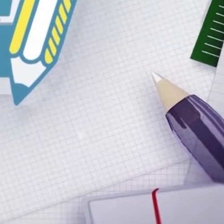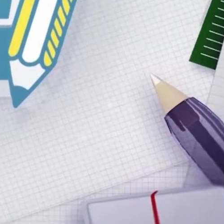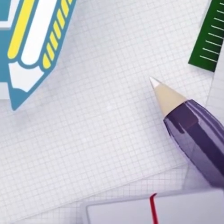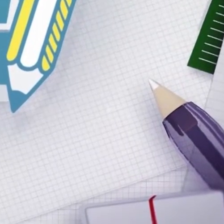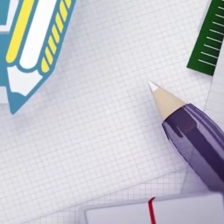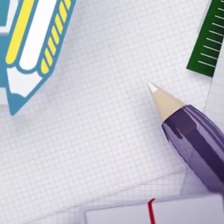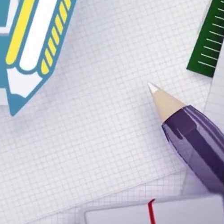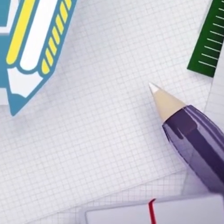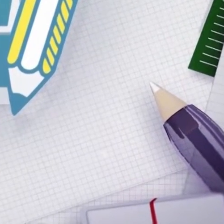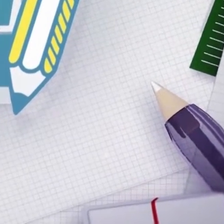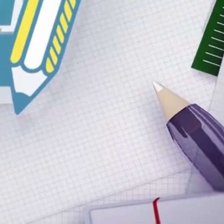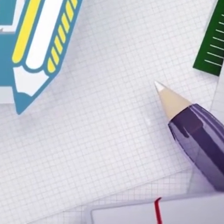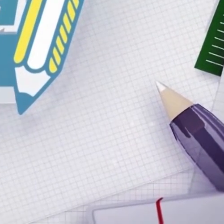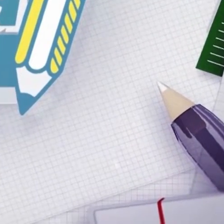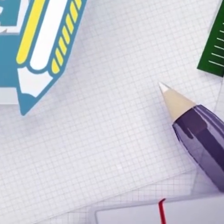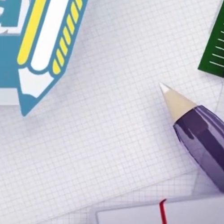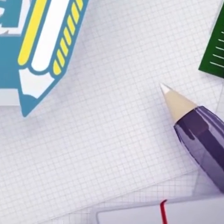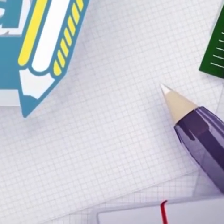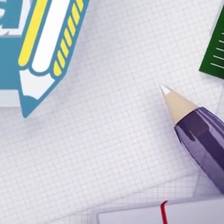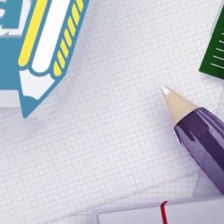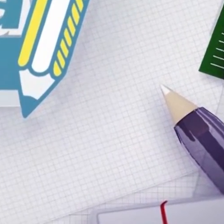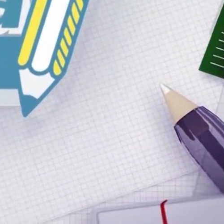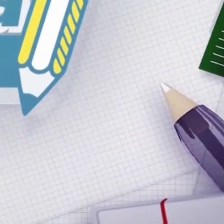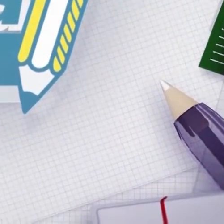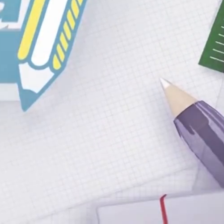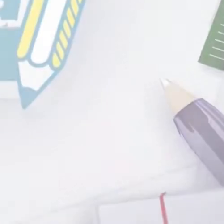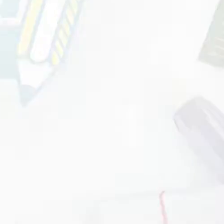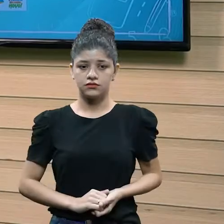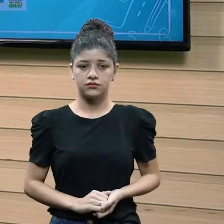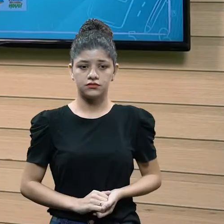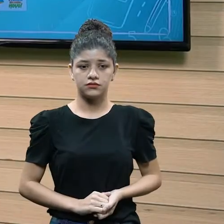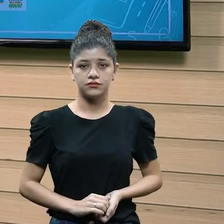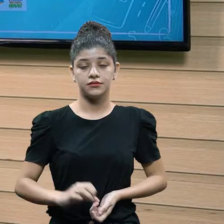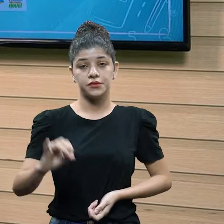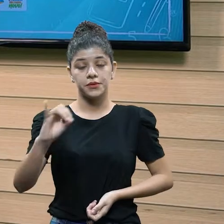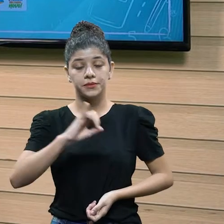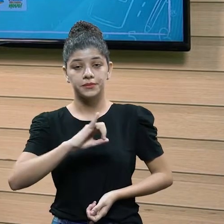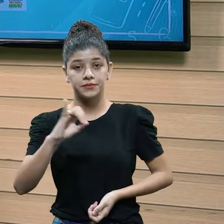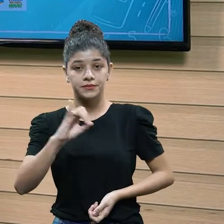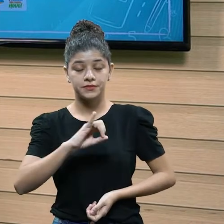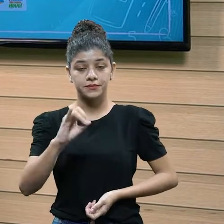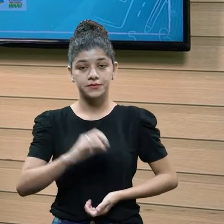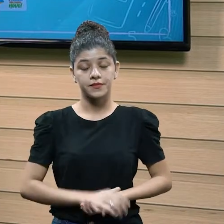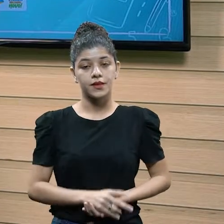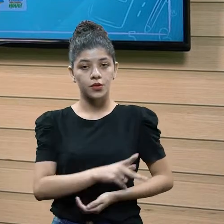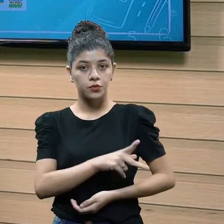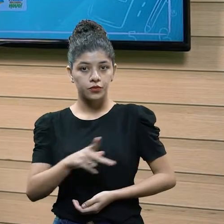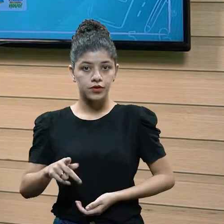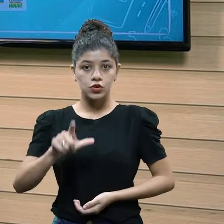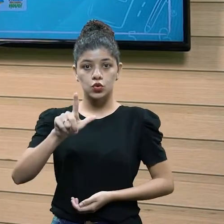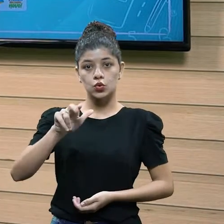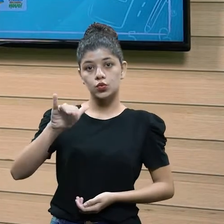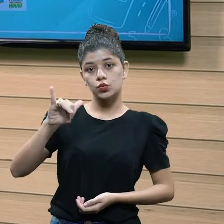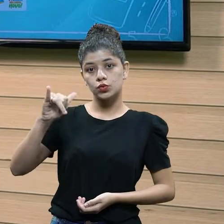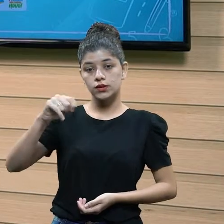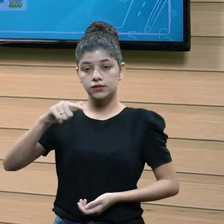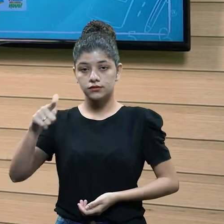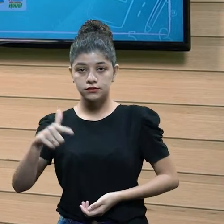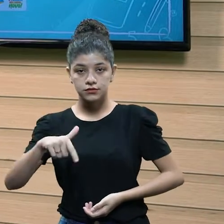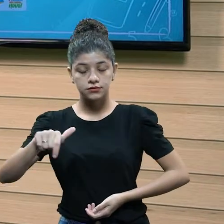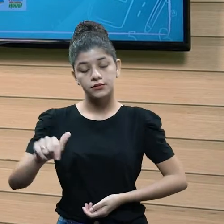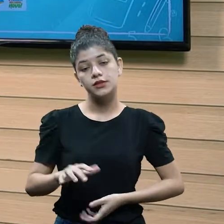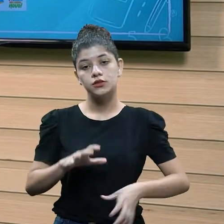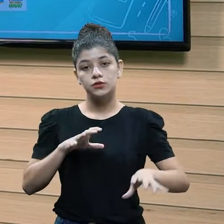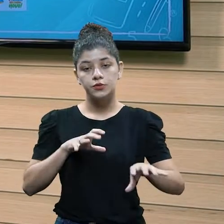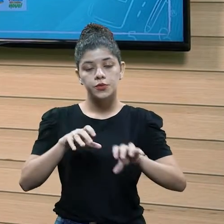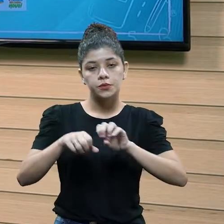Olá, Eu sou o professor Luiz Guterres, eu sou